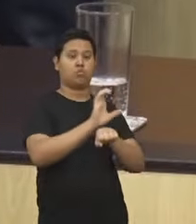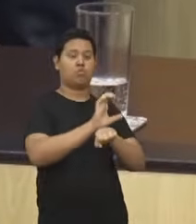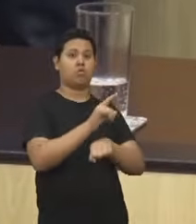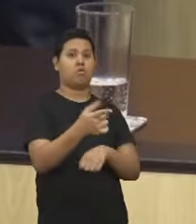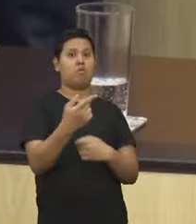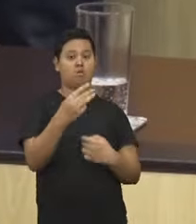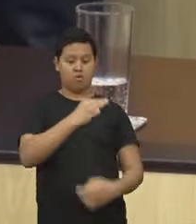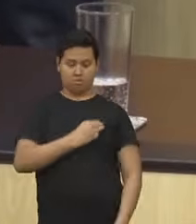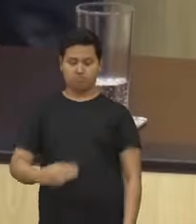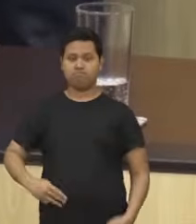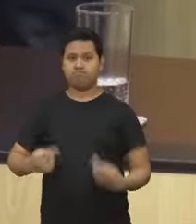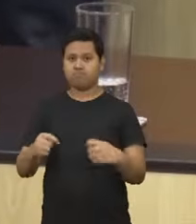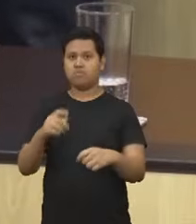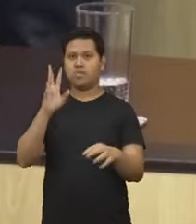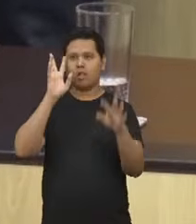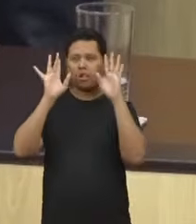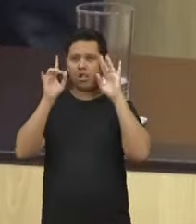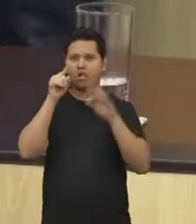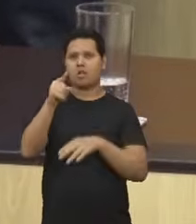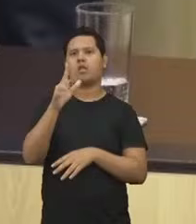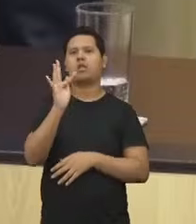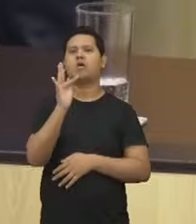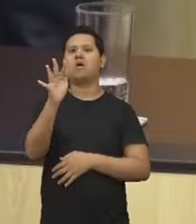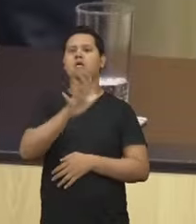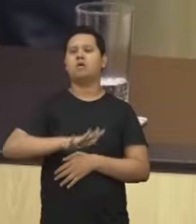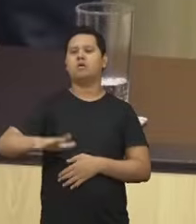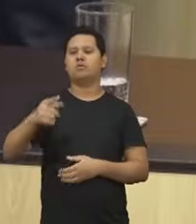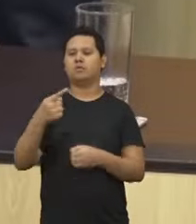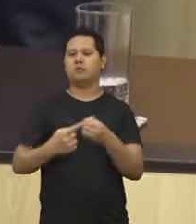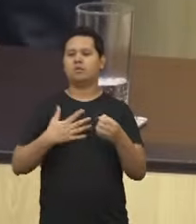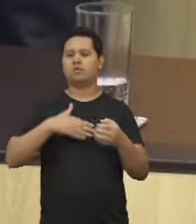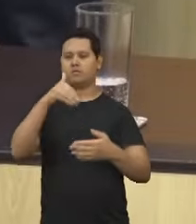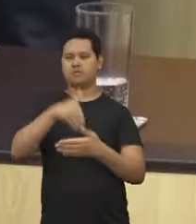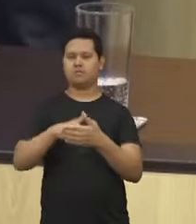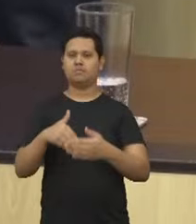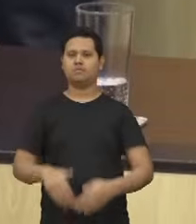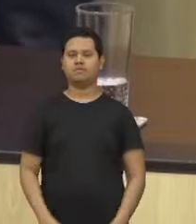precisa fazer pensando no futuro da cidade. Sou favorável.